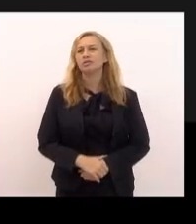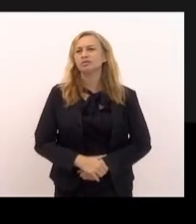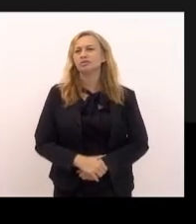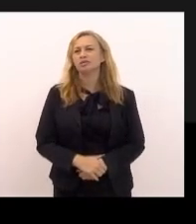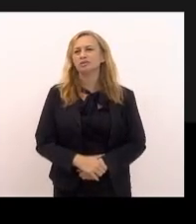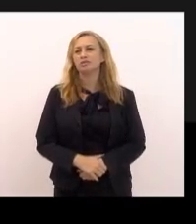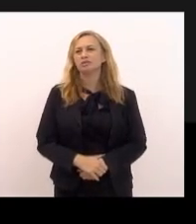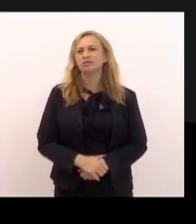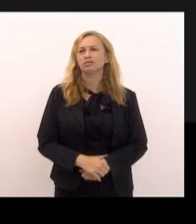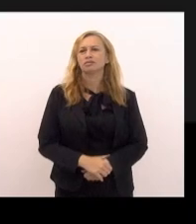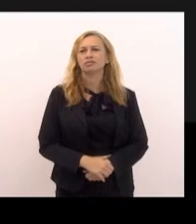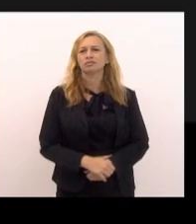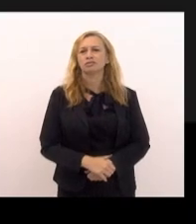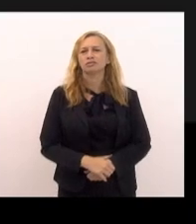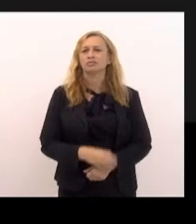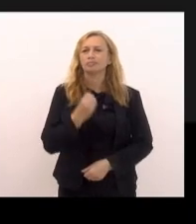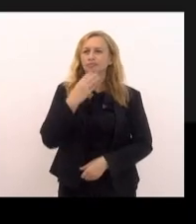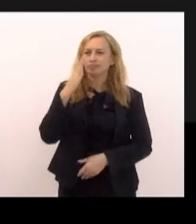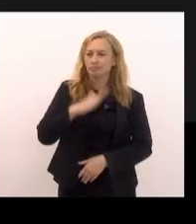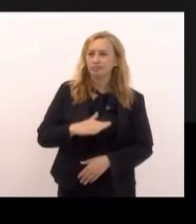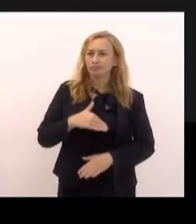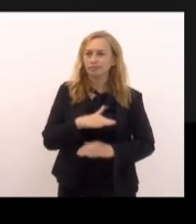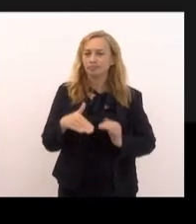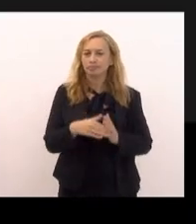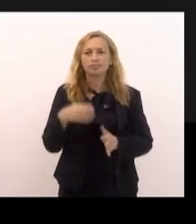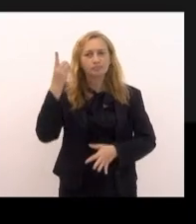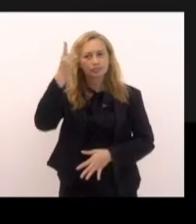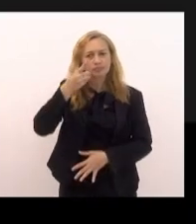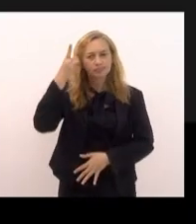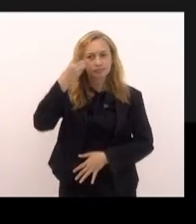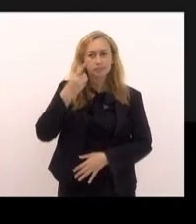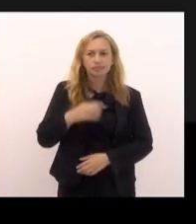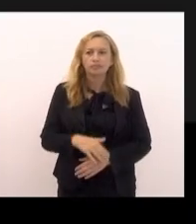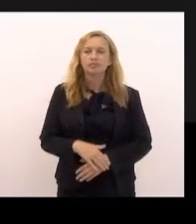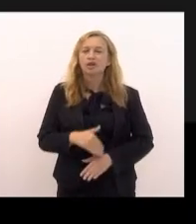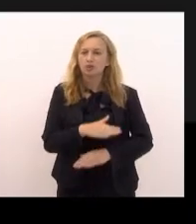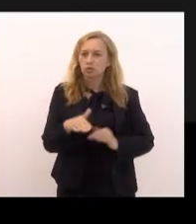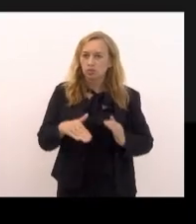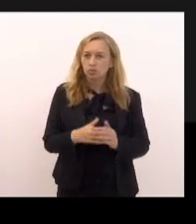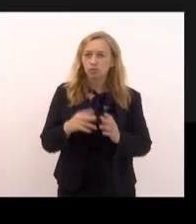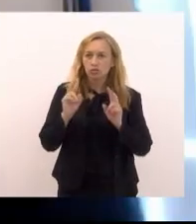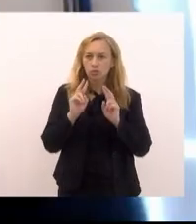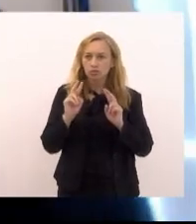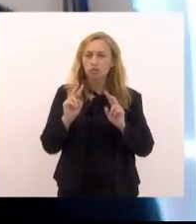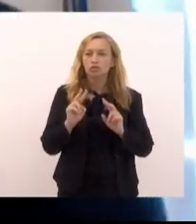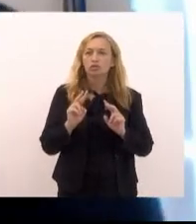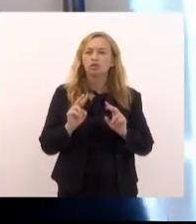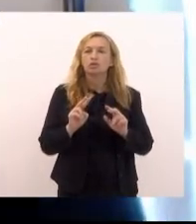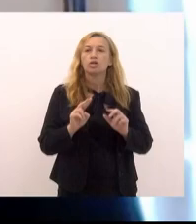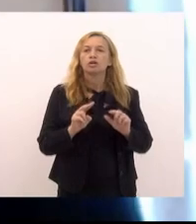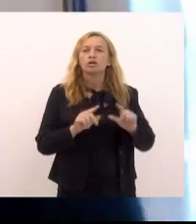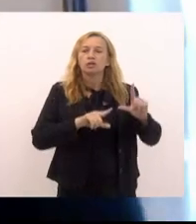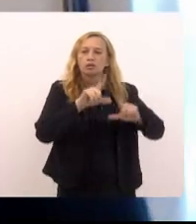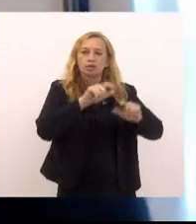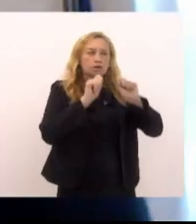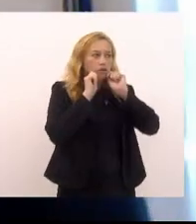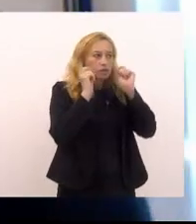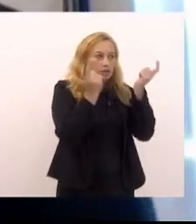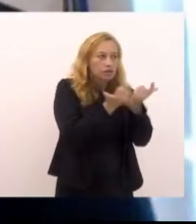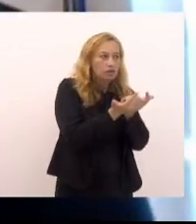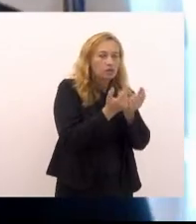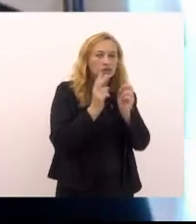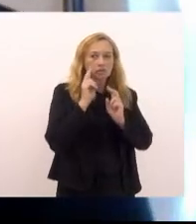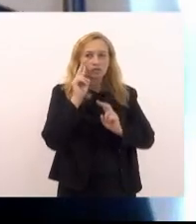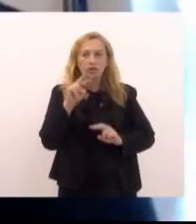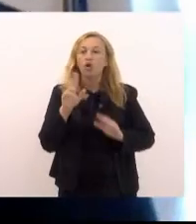deputado. Boa tarde, deputados e deputadas. Boa tarde a todos e todas que nos assistem pela TV Alerj. Hoje